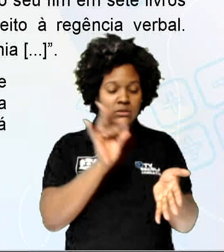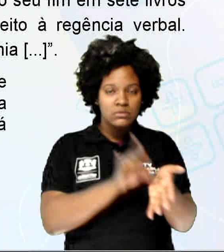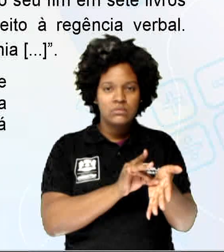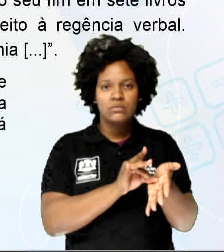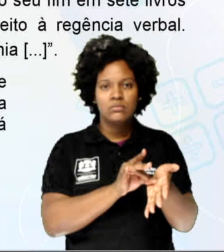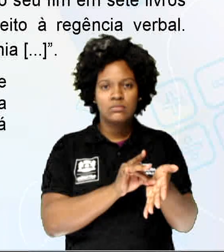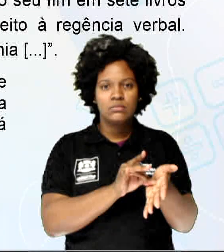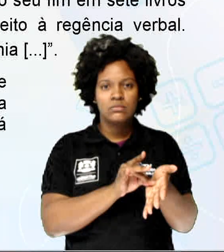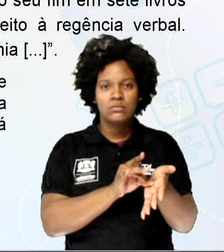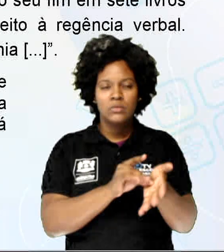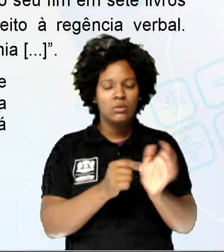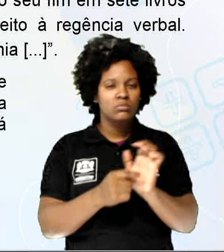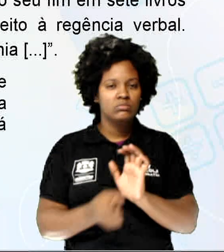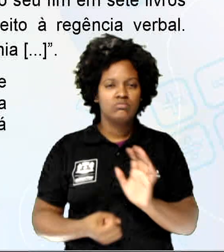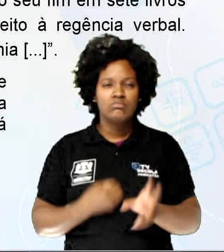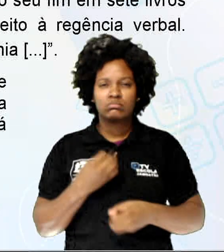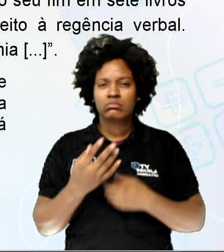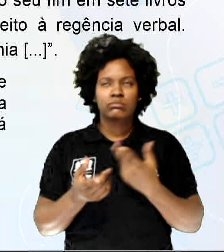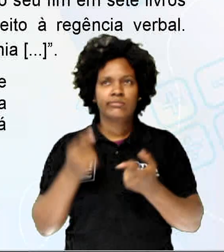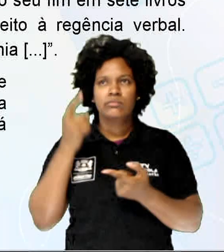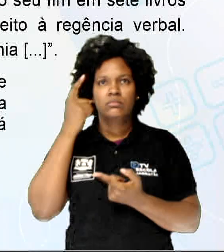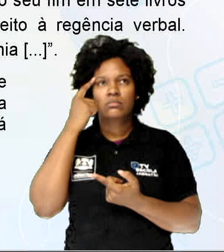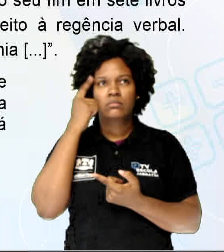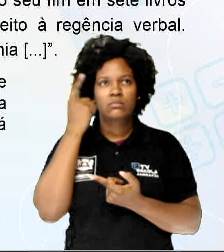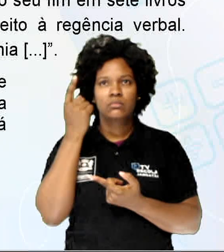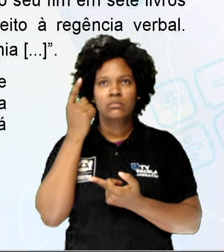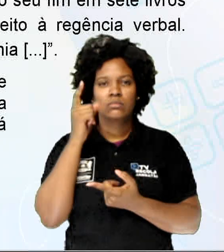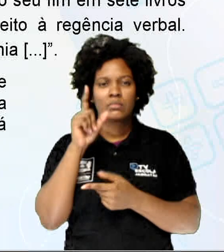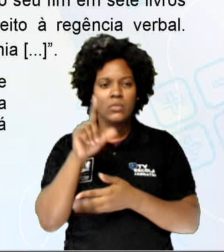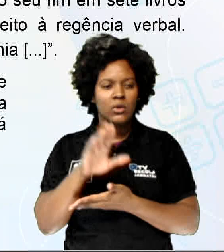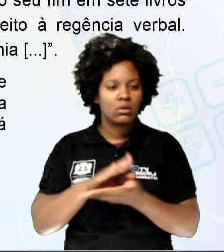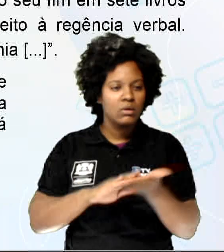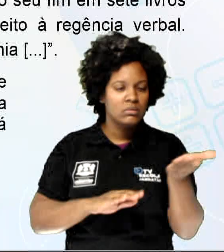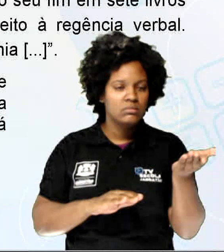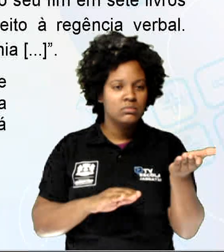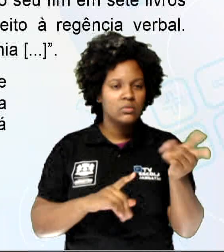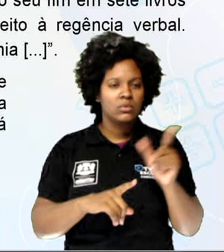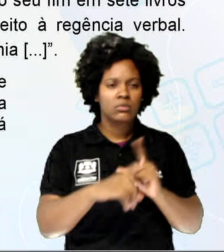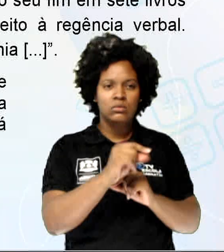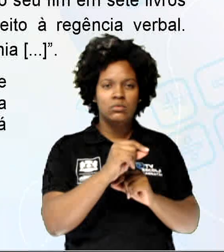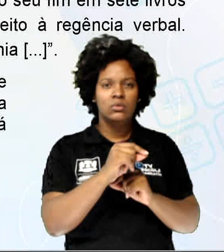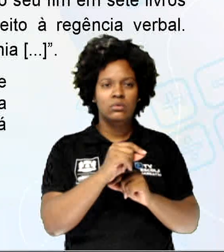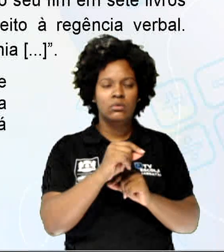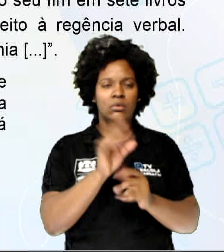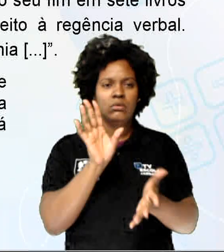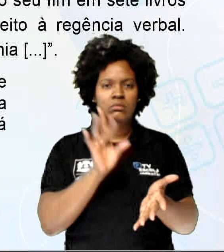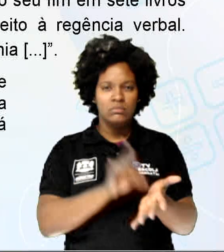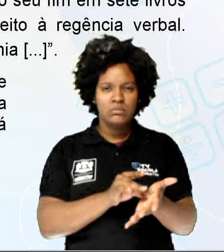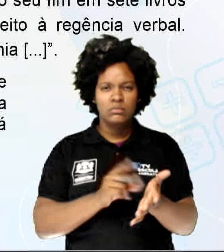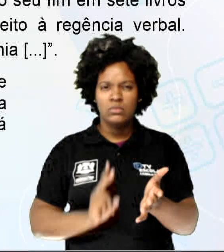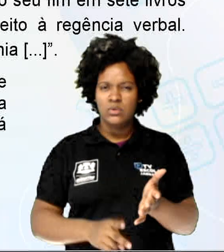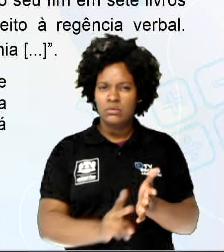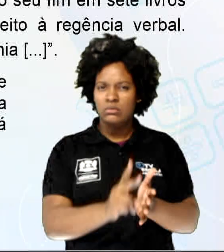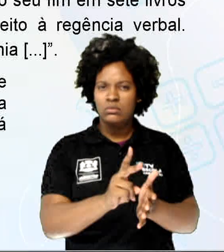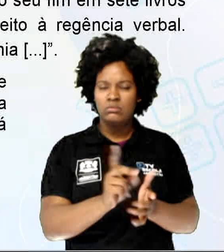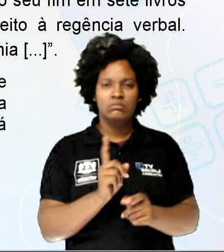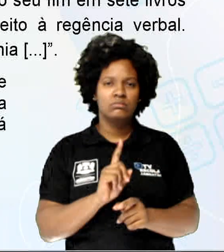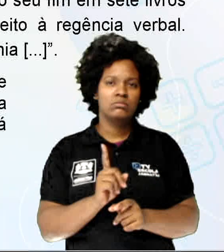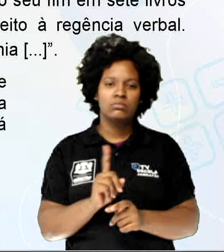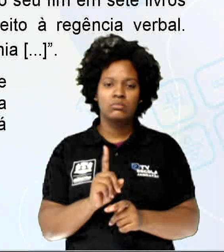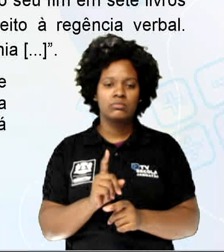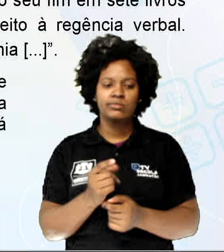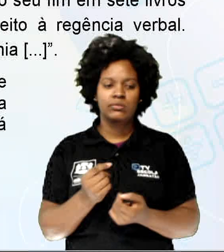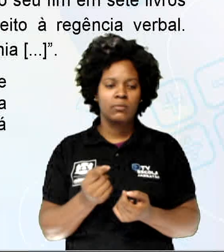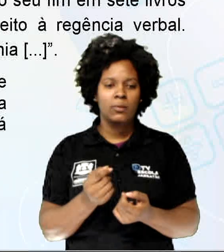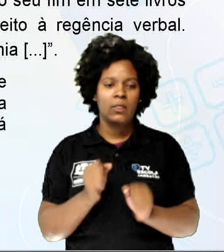Nárnia expressa a ideia de que a ida não é definitiva, ou seja, pressupõe-se a intenção de que haja